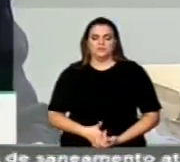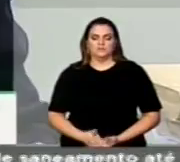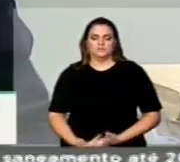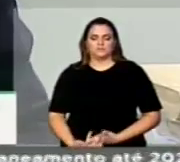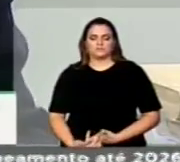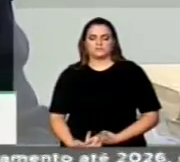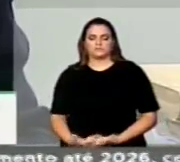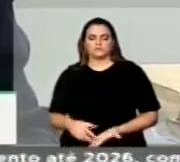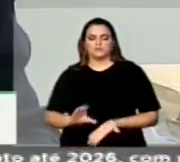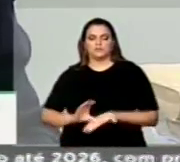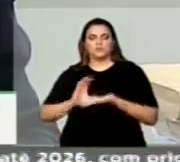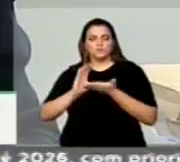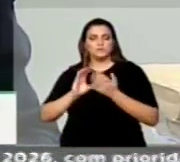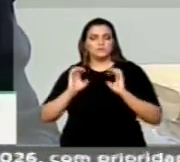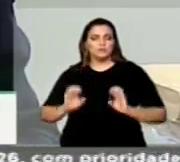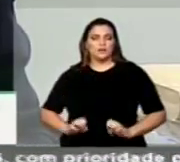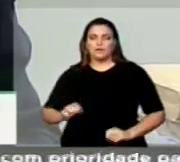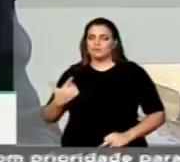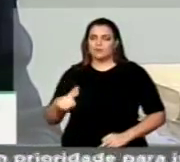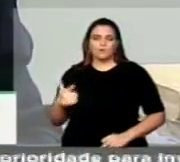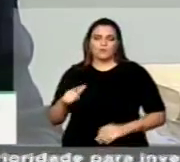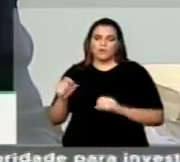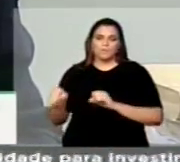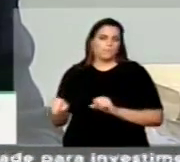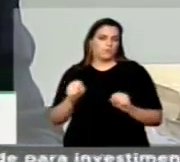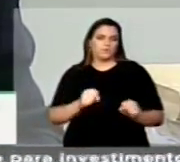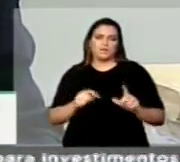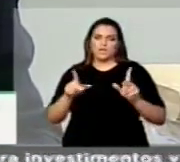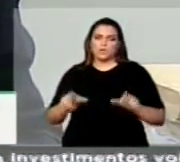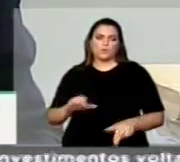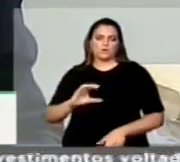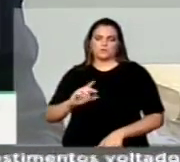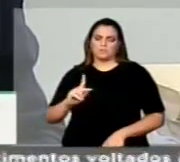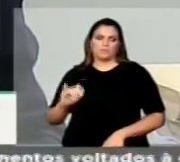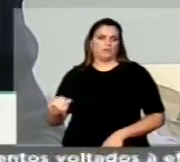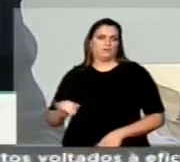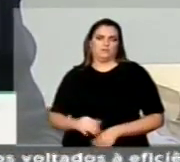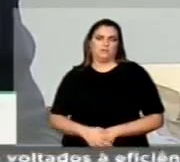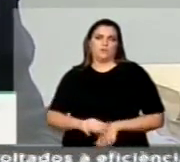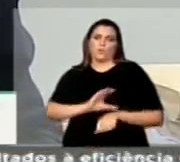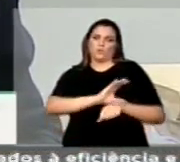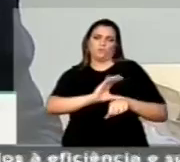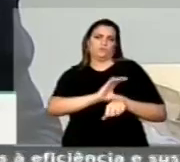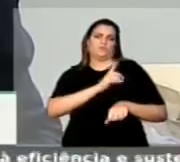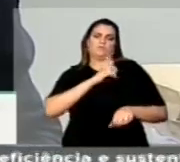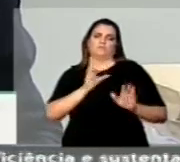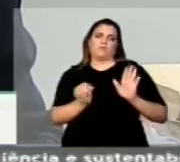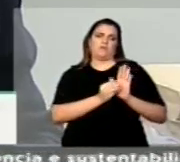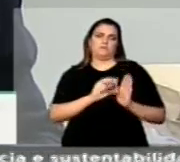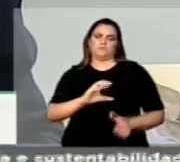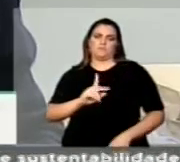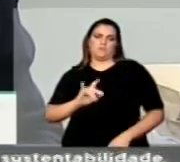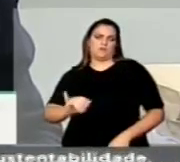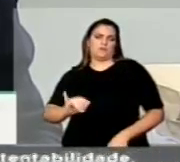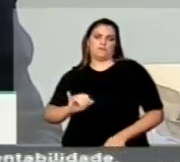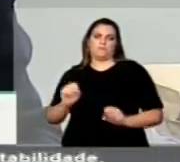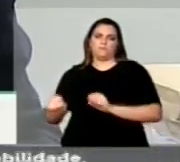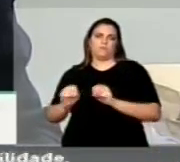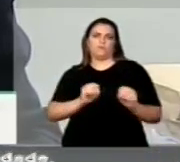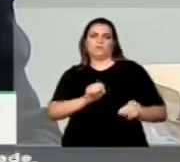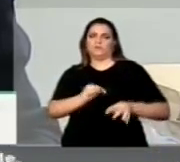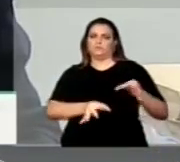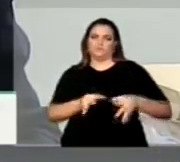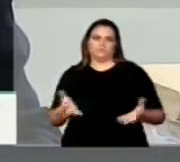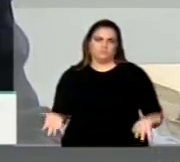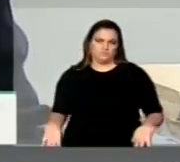tem poderes de uma CPI. A CPI tem a sua previsão expressa na Constituição e tem poderes judiciais, um regramento